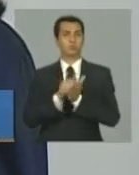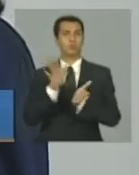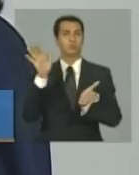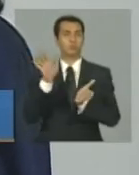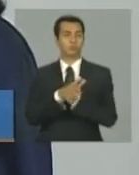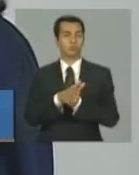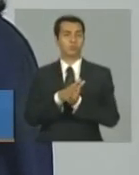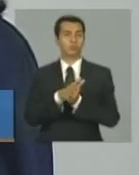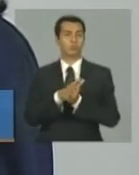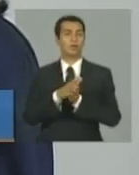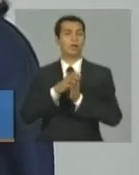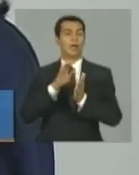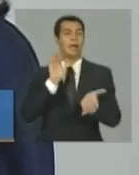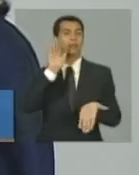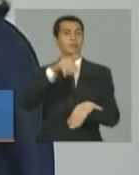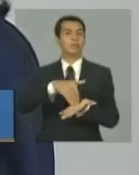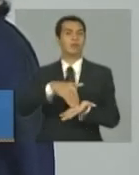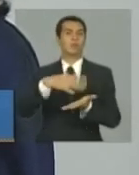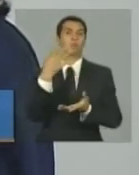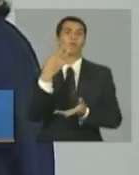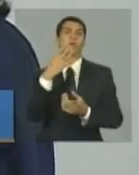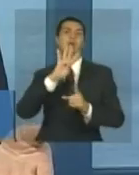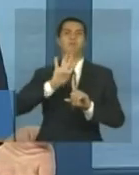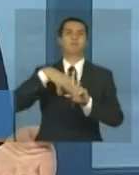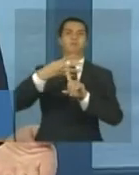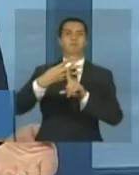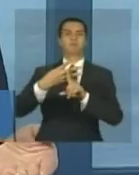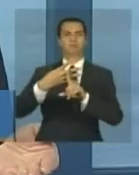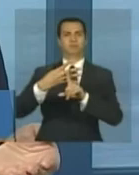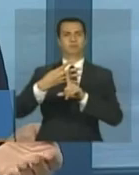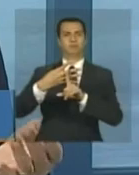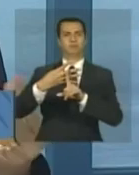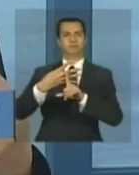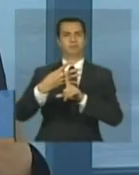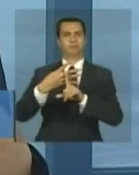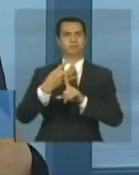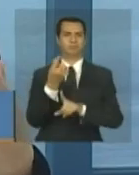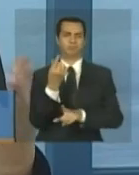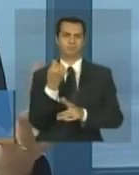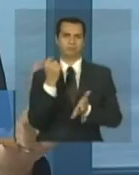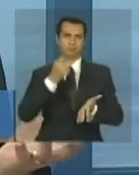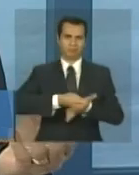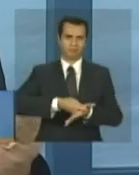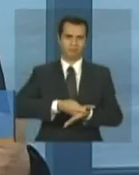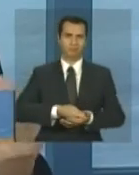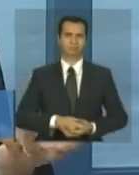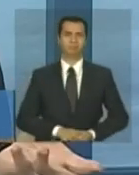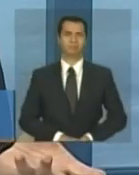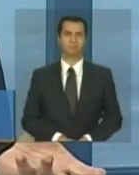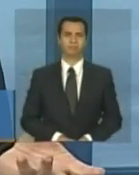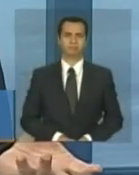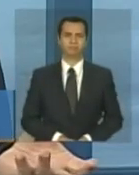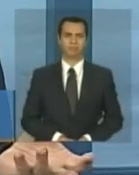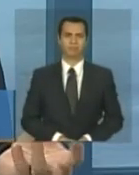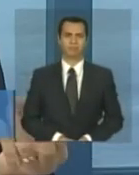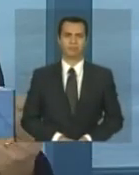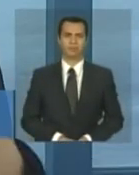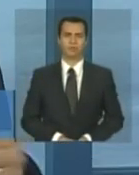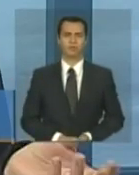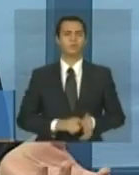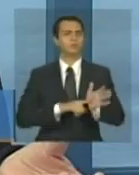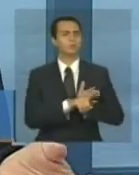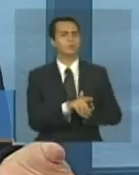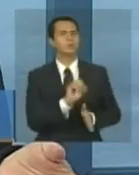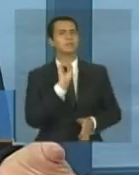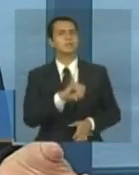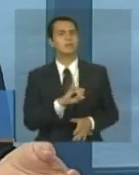recebido indevidamente se durante esse processo de apuração ocorrer por exemplo envolvimento da Caixa Econômica Federal